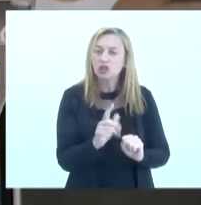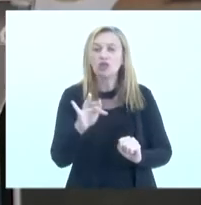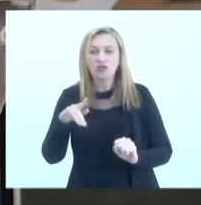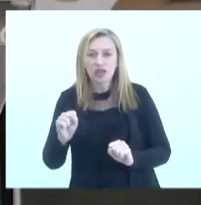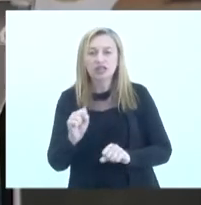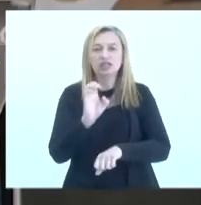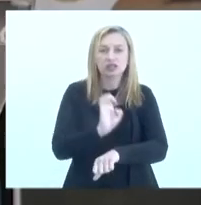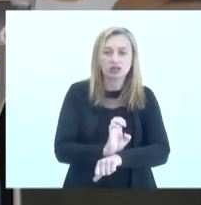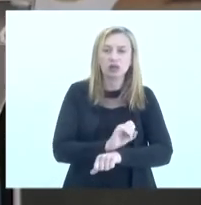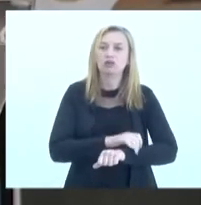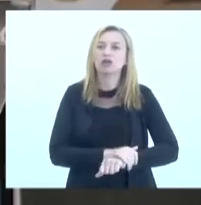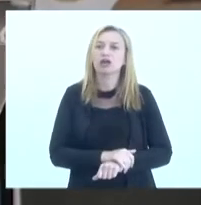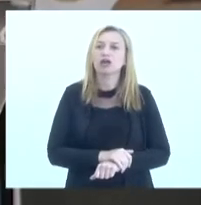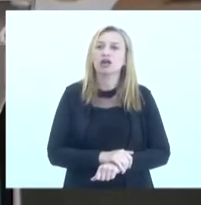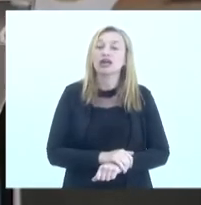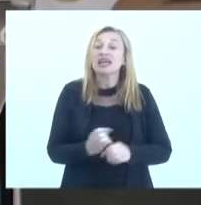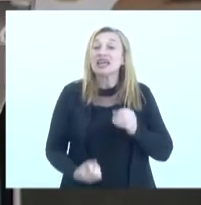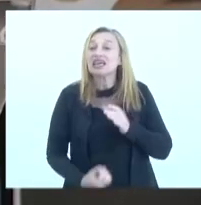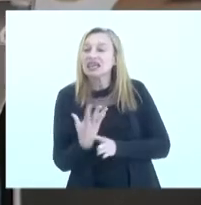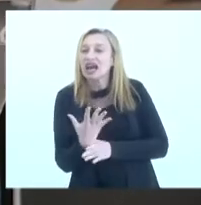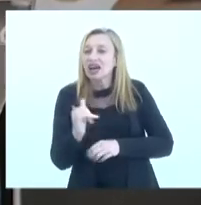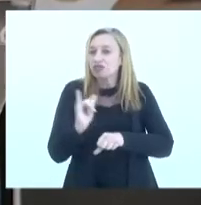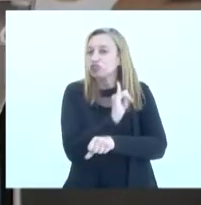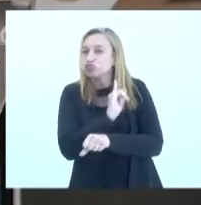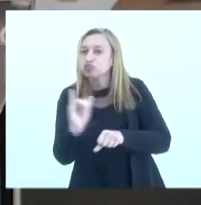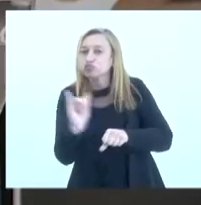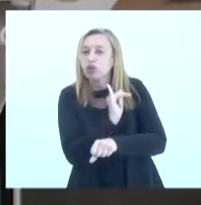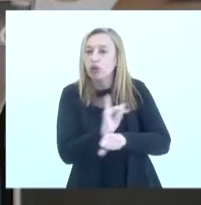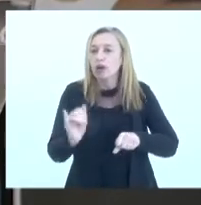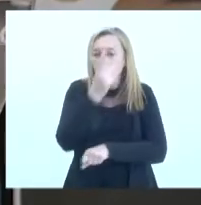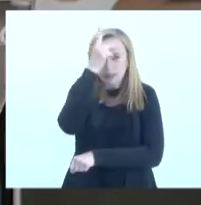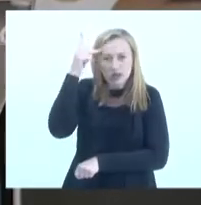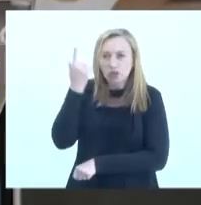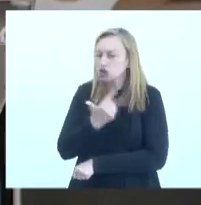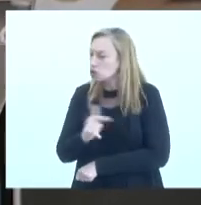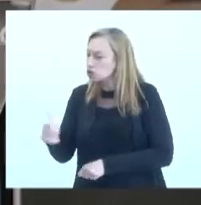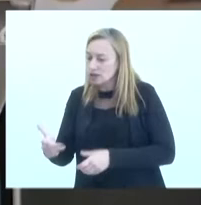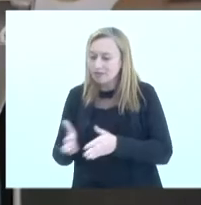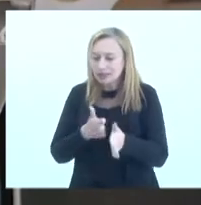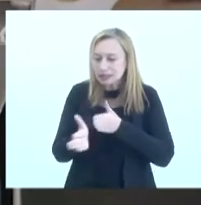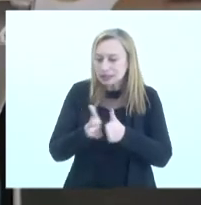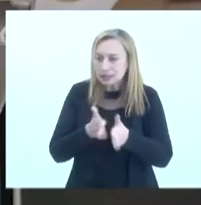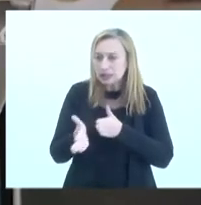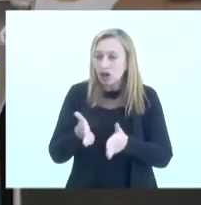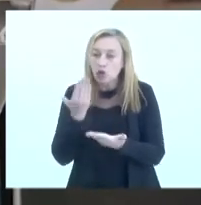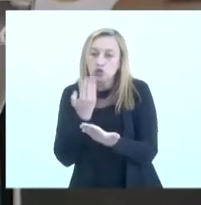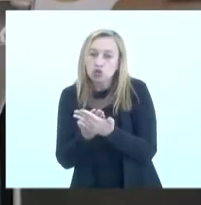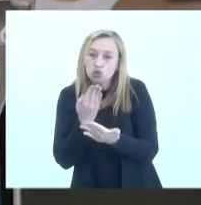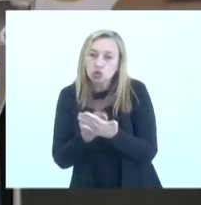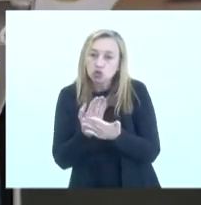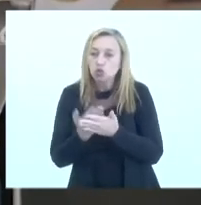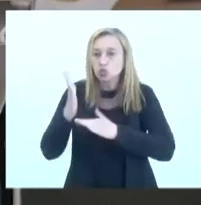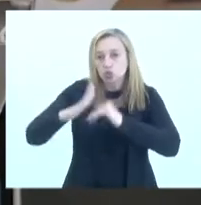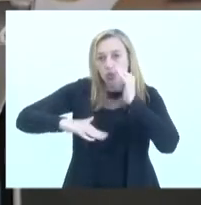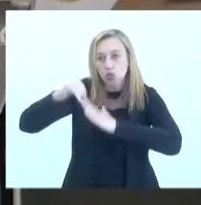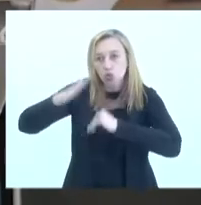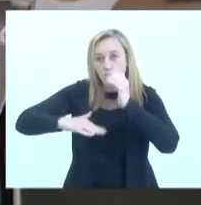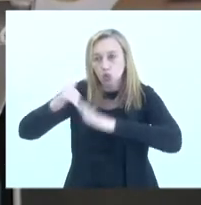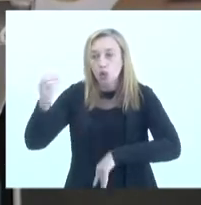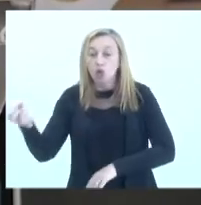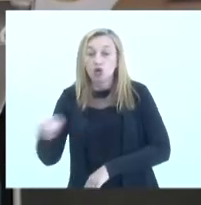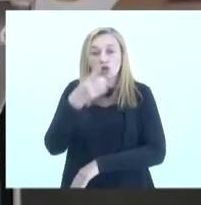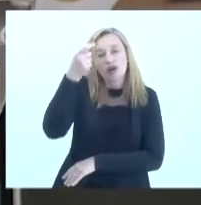estadual, criar mecanismos para que pessoas que não tenham acessibilidade ao estudo e à profissão e à